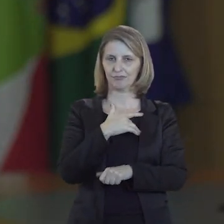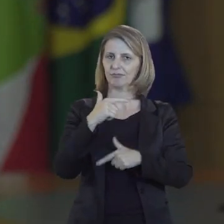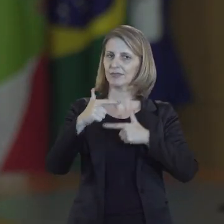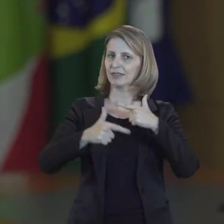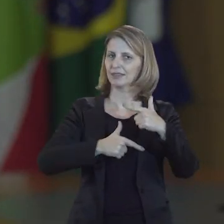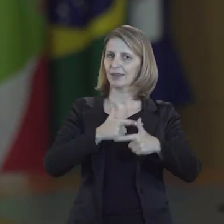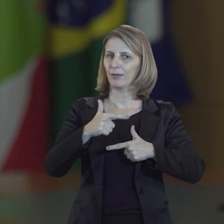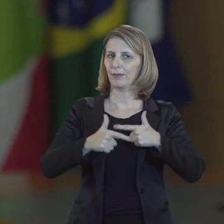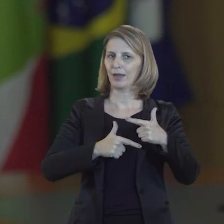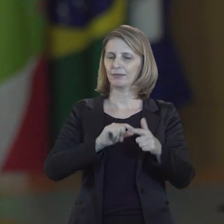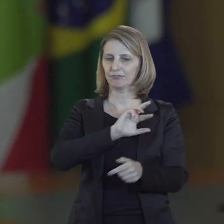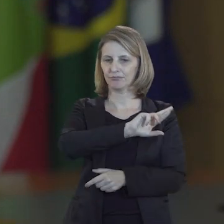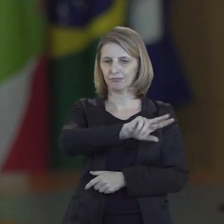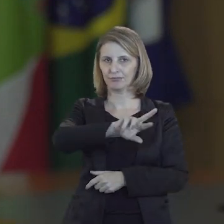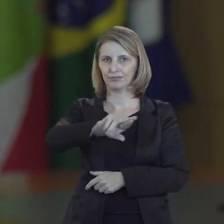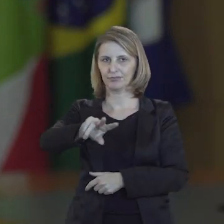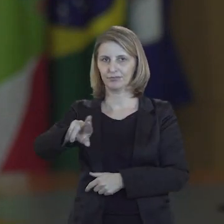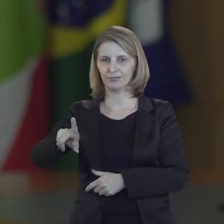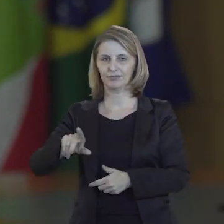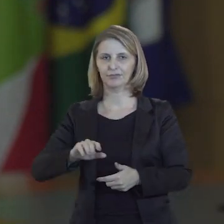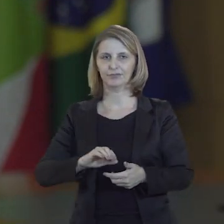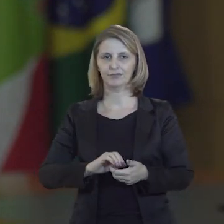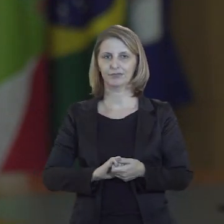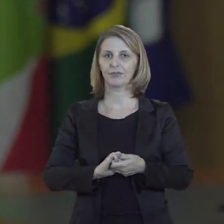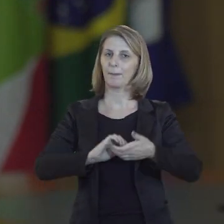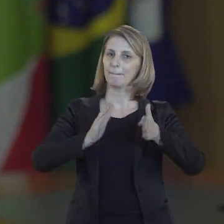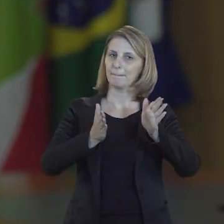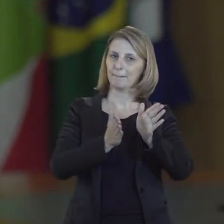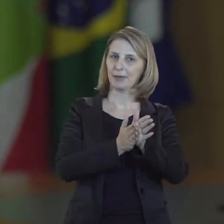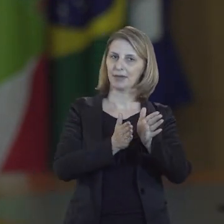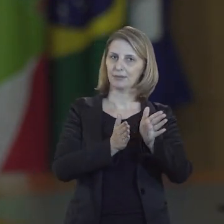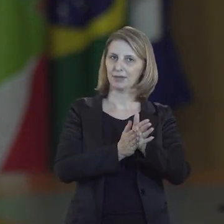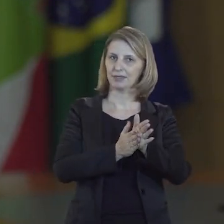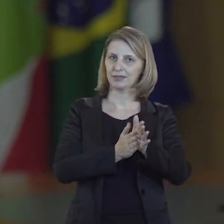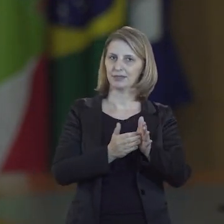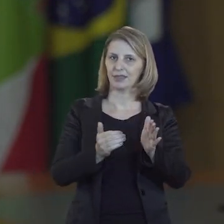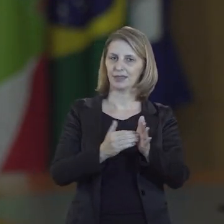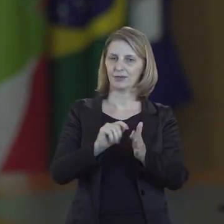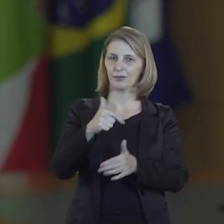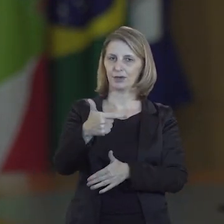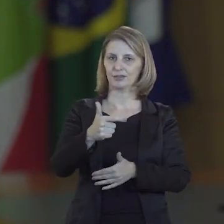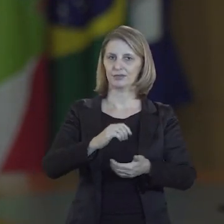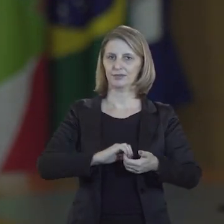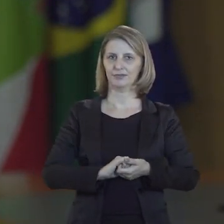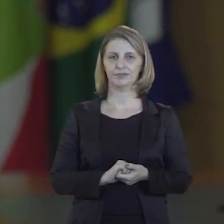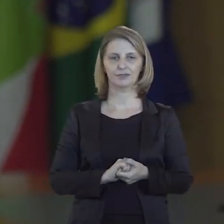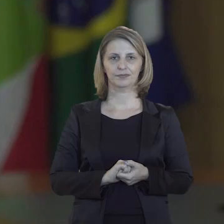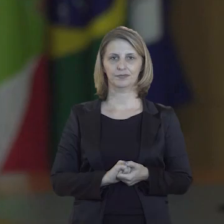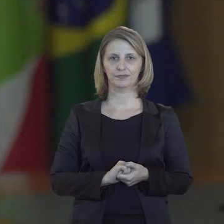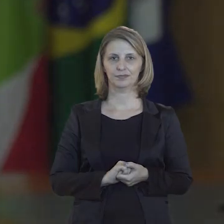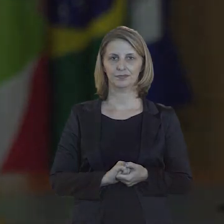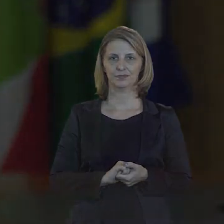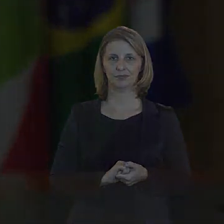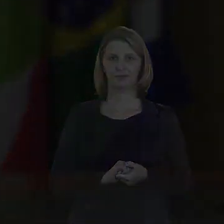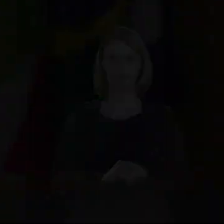e profissionais da saúde que atuam nas mais diversas áreas. Parabéns e até breve.